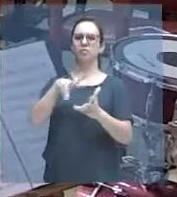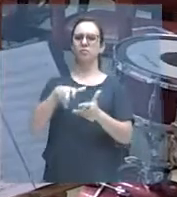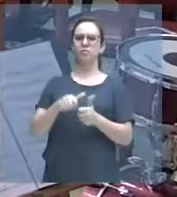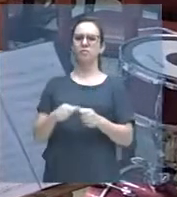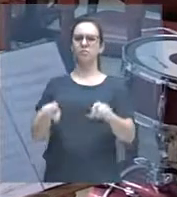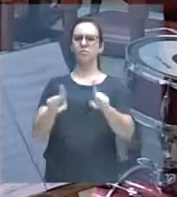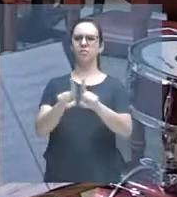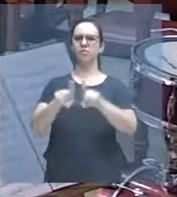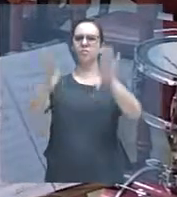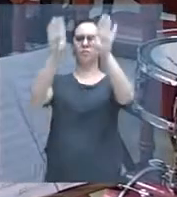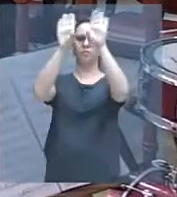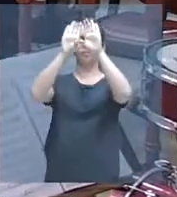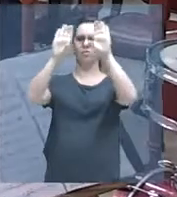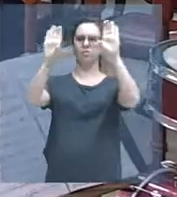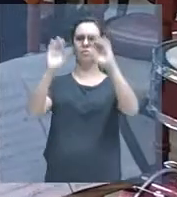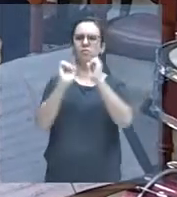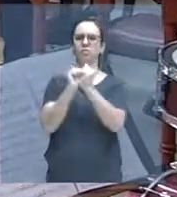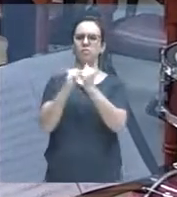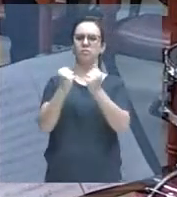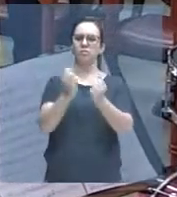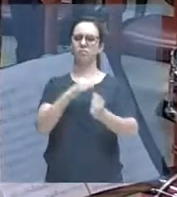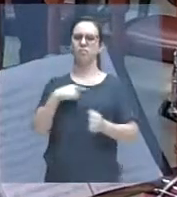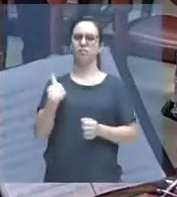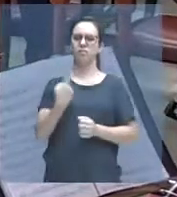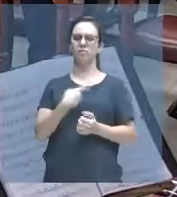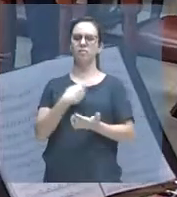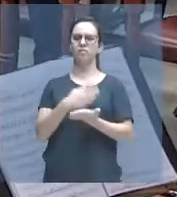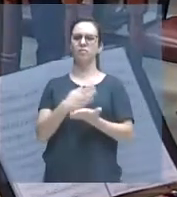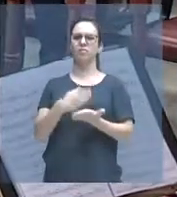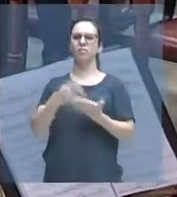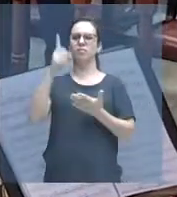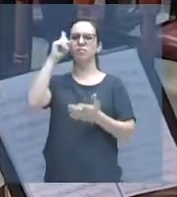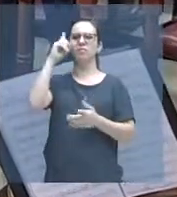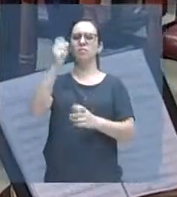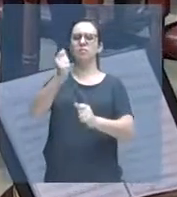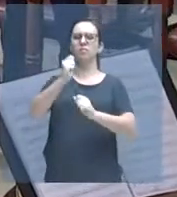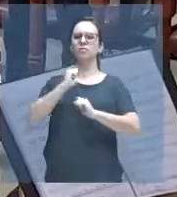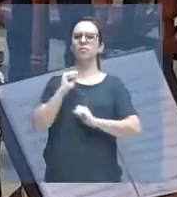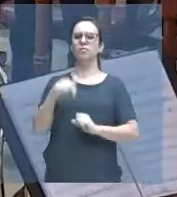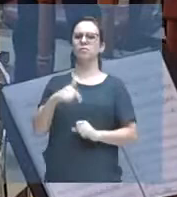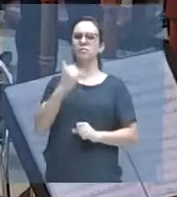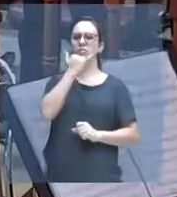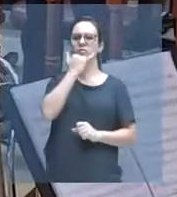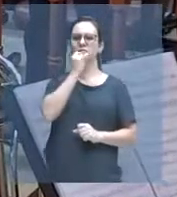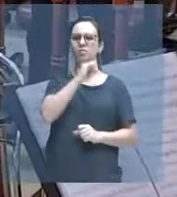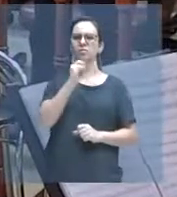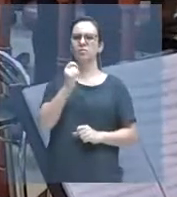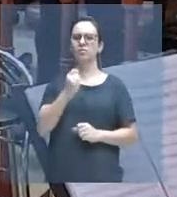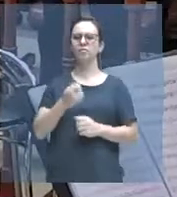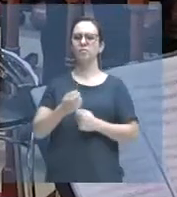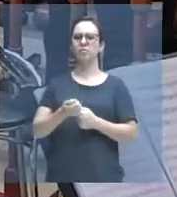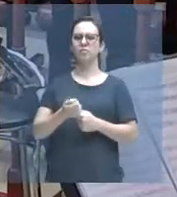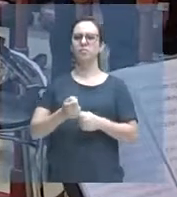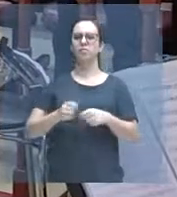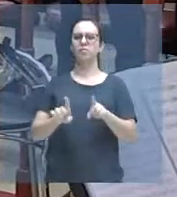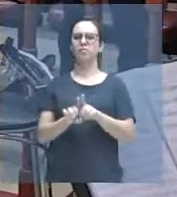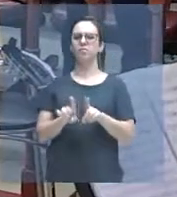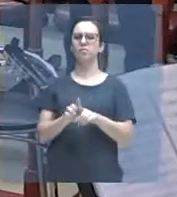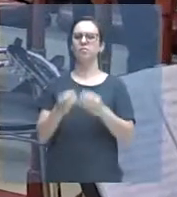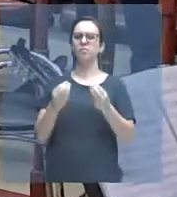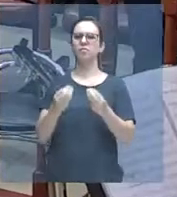céu. O pão nosso de cada dia nos dai hoje, perdoa as nossas dívidas, assim como